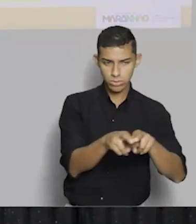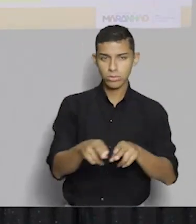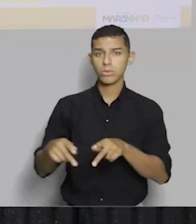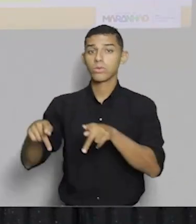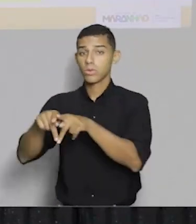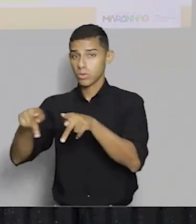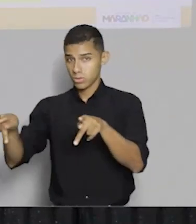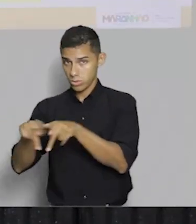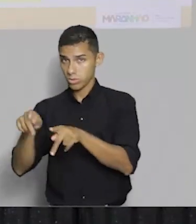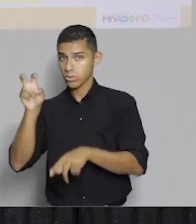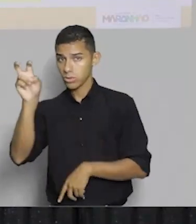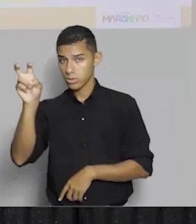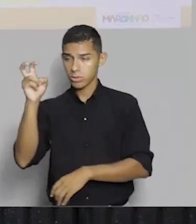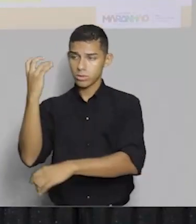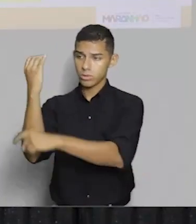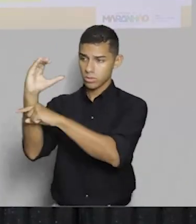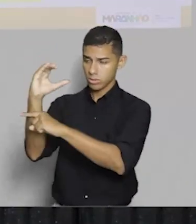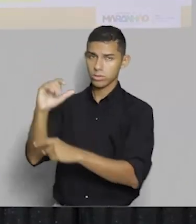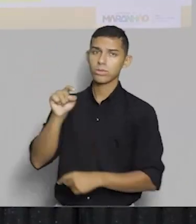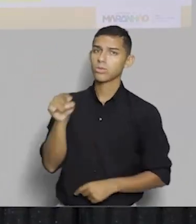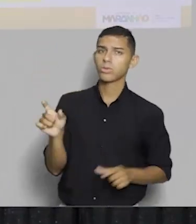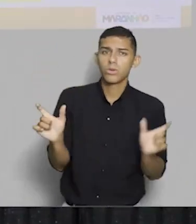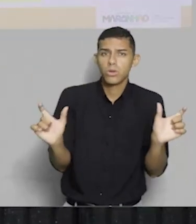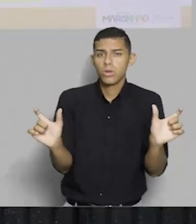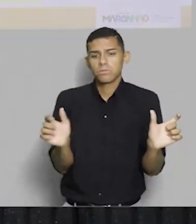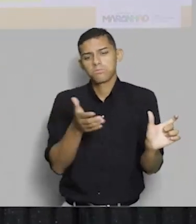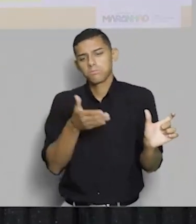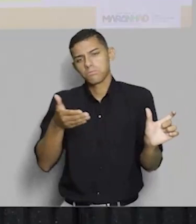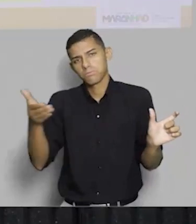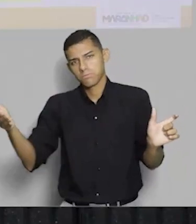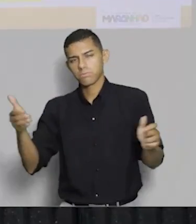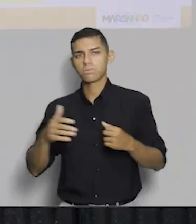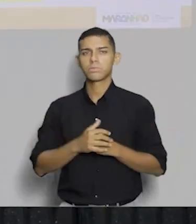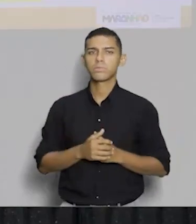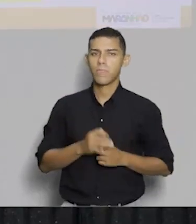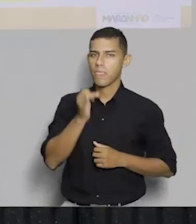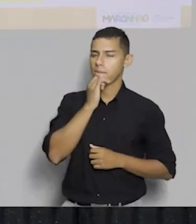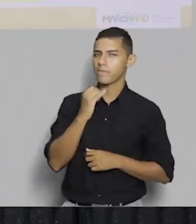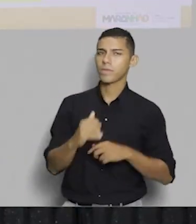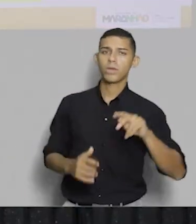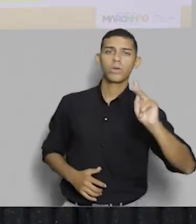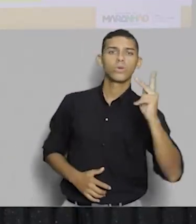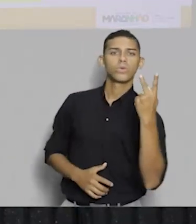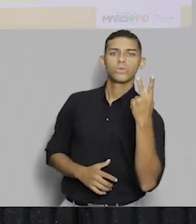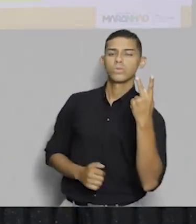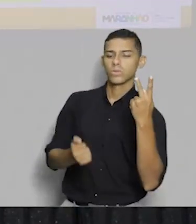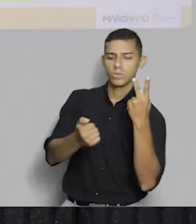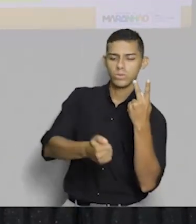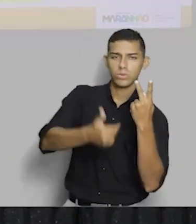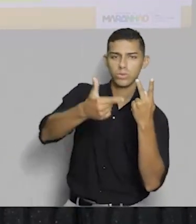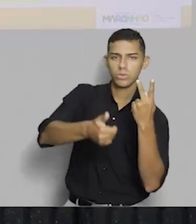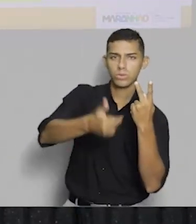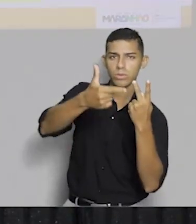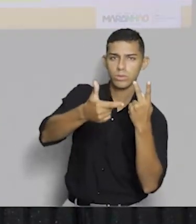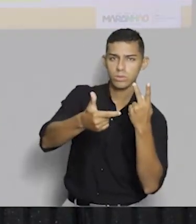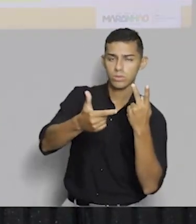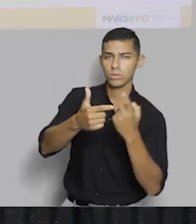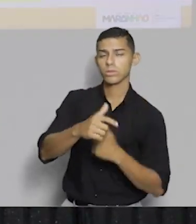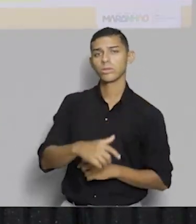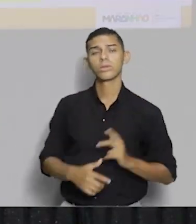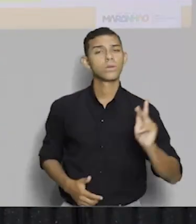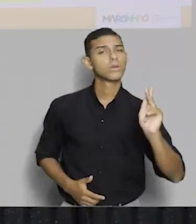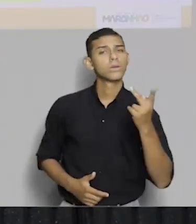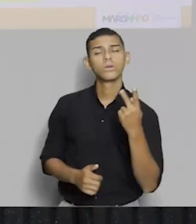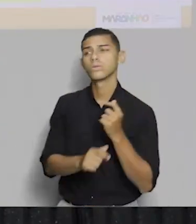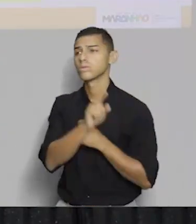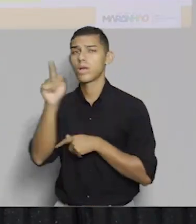no produto e assim sucessivamente Olha só o hidrogênio são 12 hidrogênios onde aparece